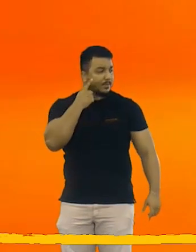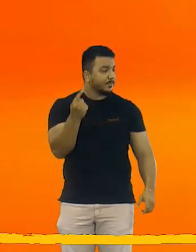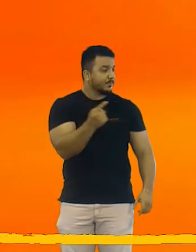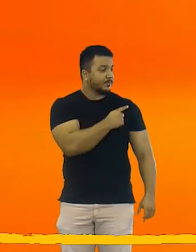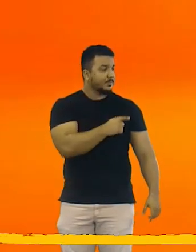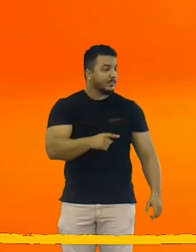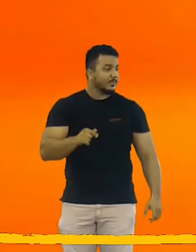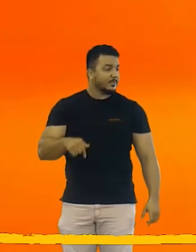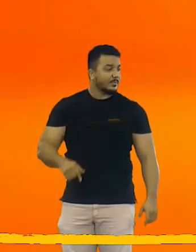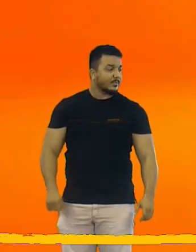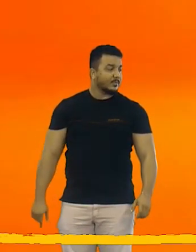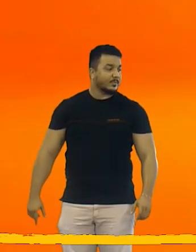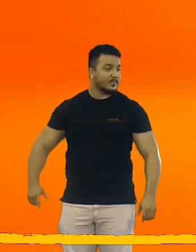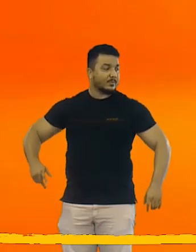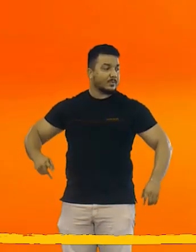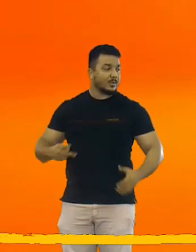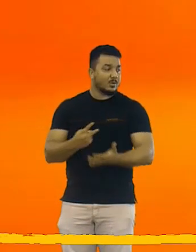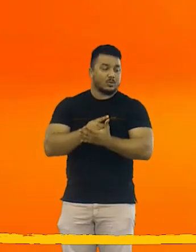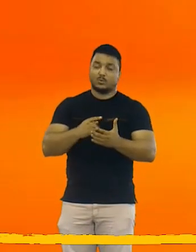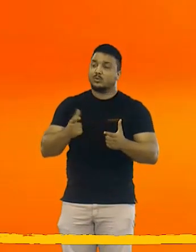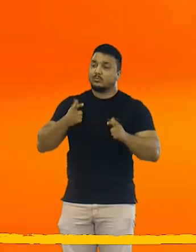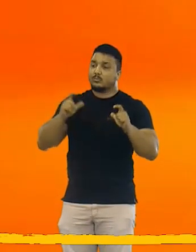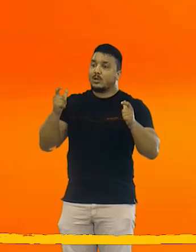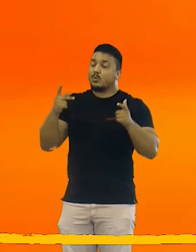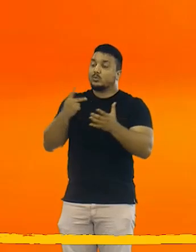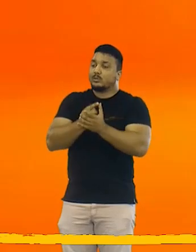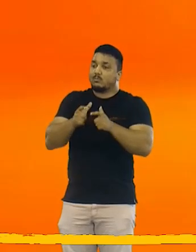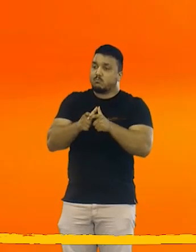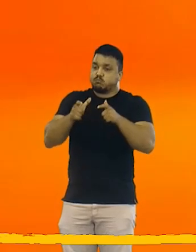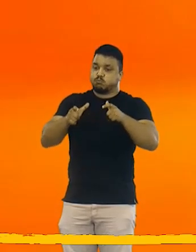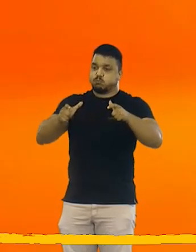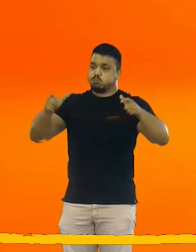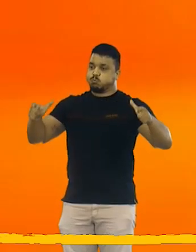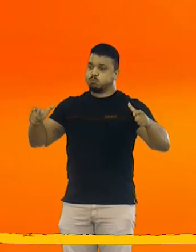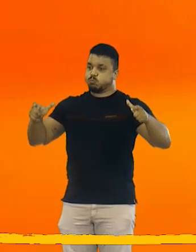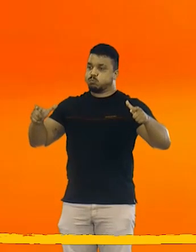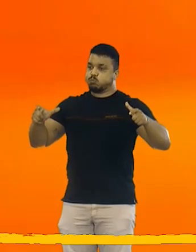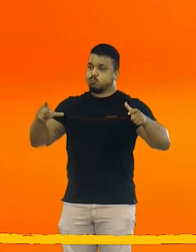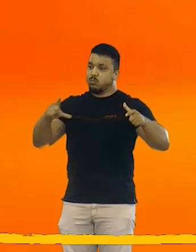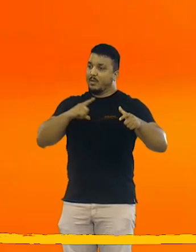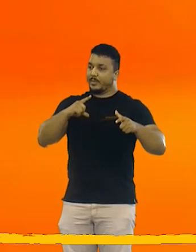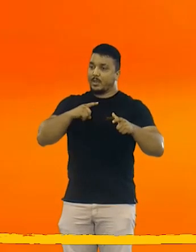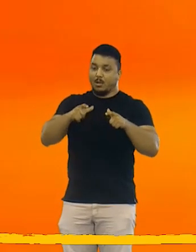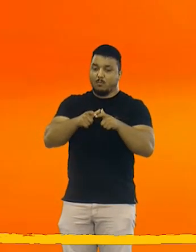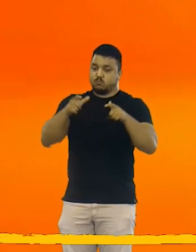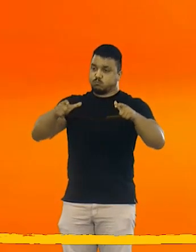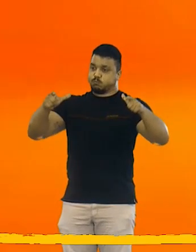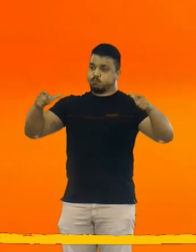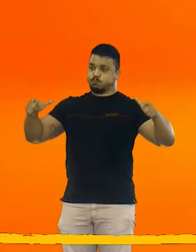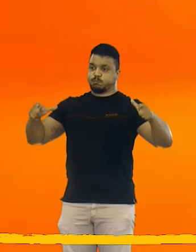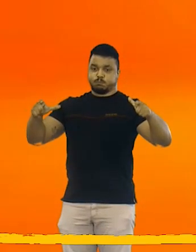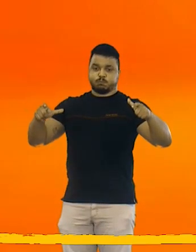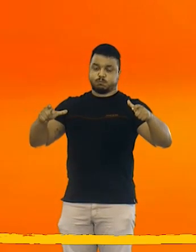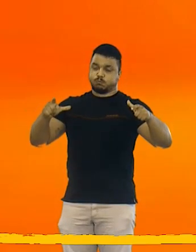uma hipertrofia. Galera, o que quer dizer hipertrofia? Inchaço. Hipertrofia é inchaço.